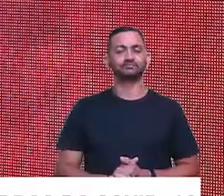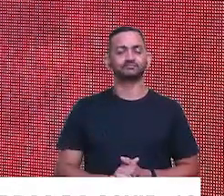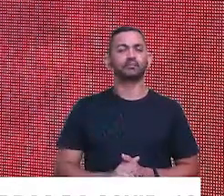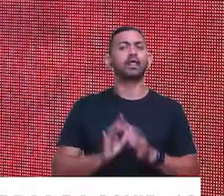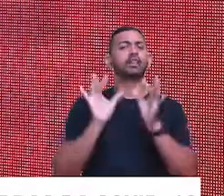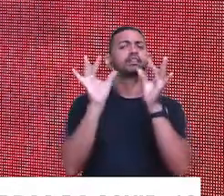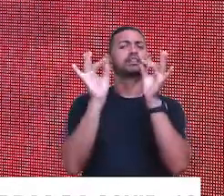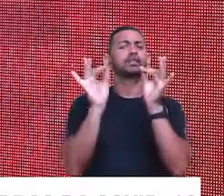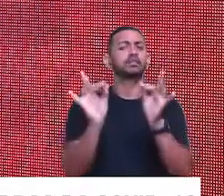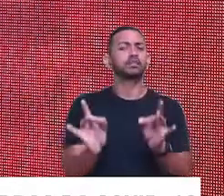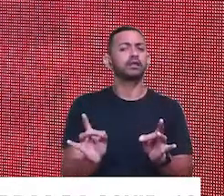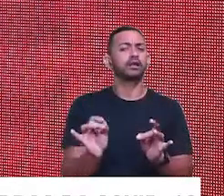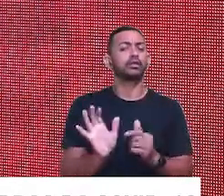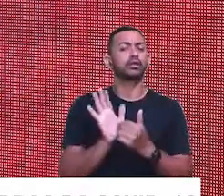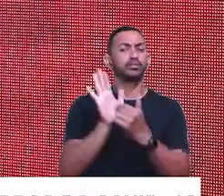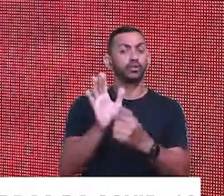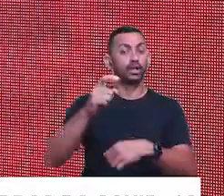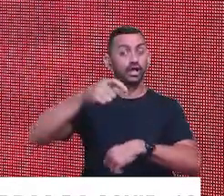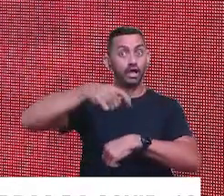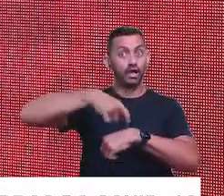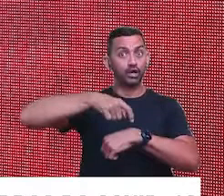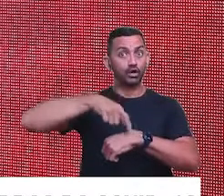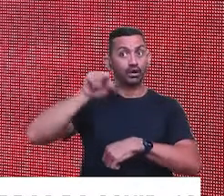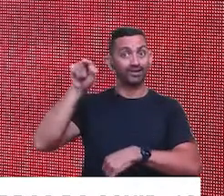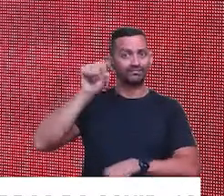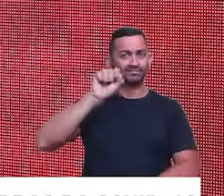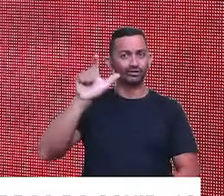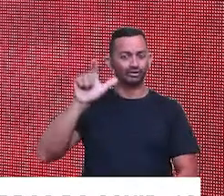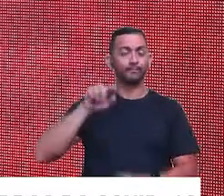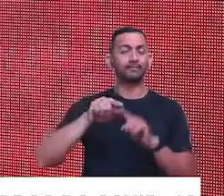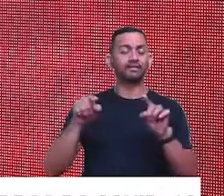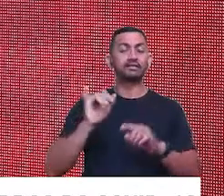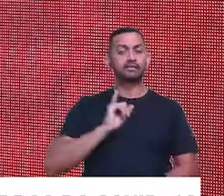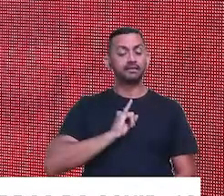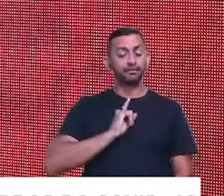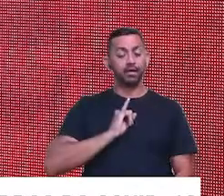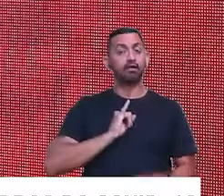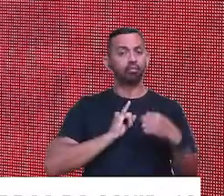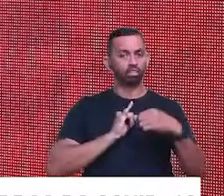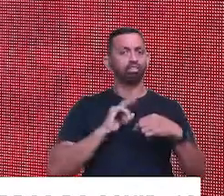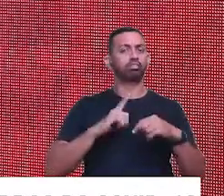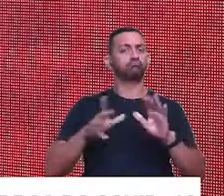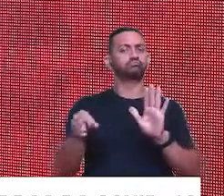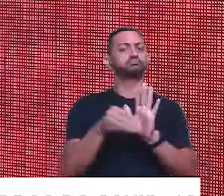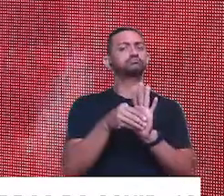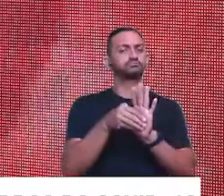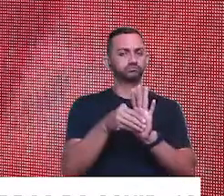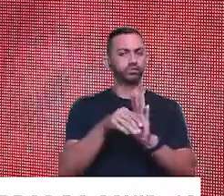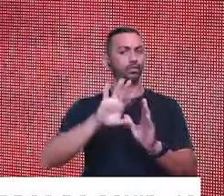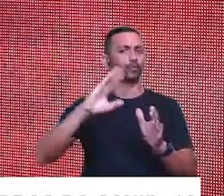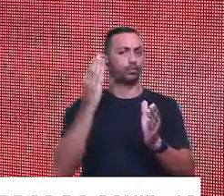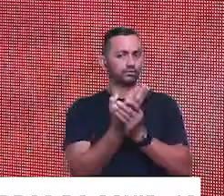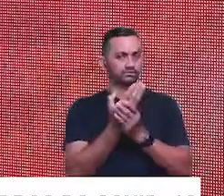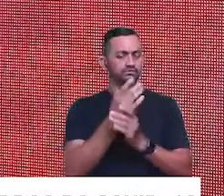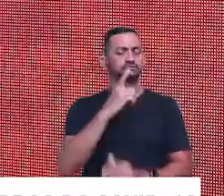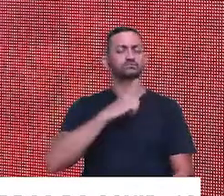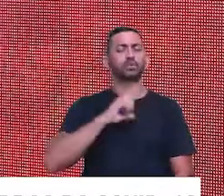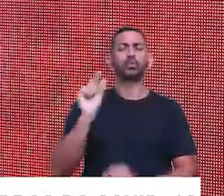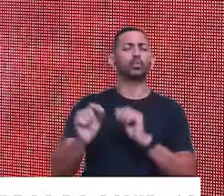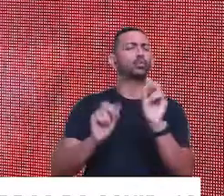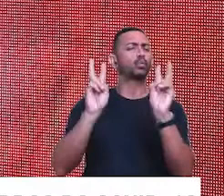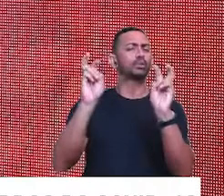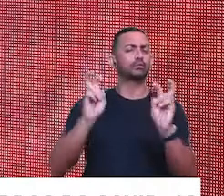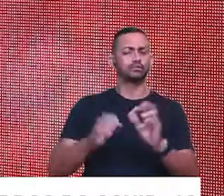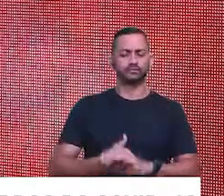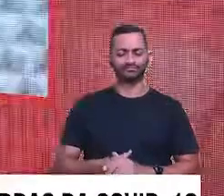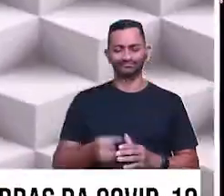Bom, Ciarla, os detalhes estão sendo apresentados nesse momento lá em São Luís, mas Imperatriz é citada, não é? O que que a gente sabe até agora